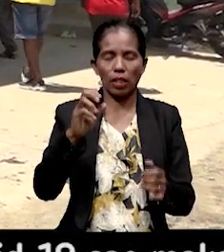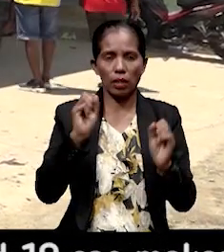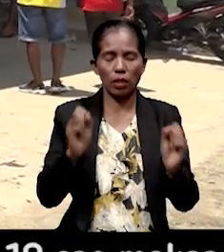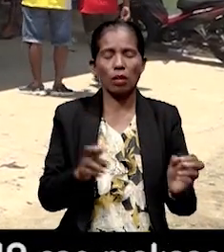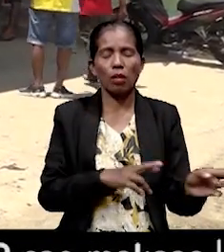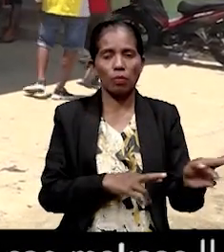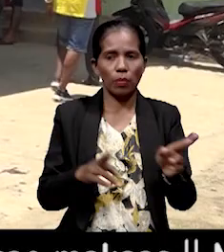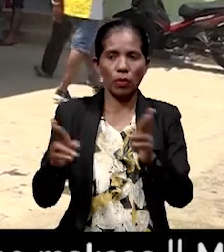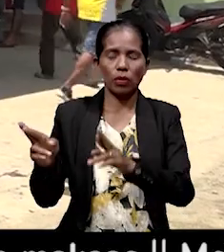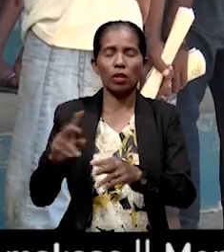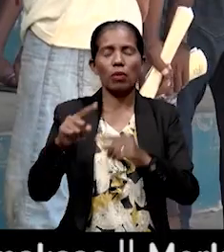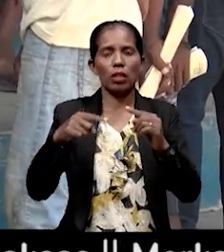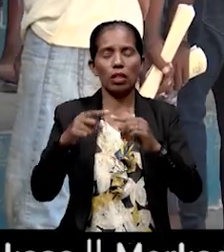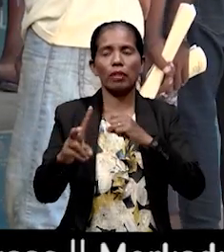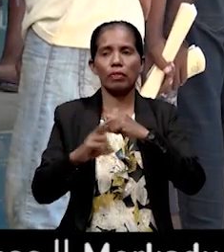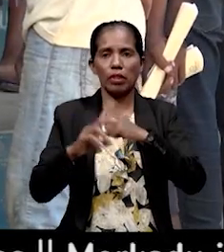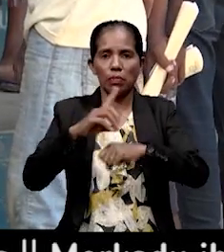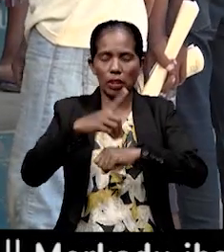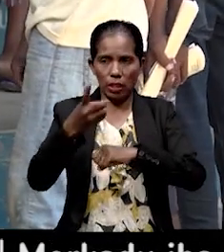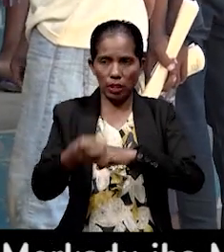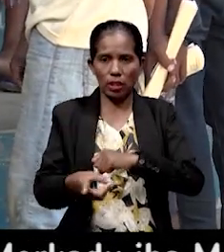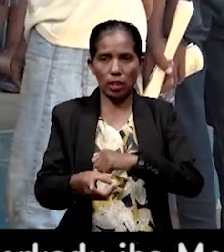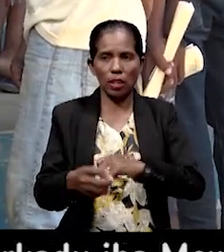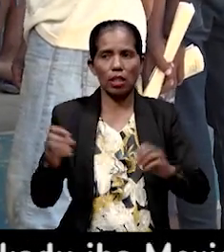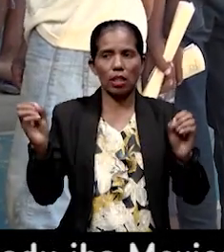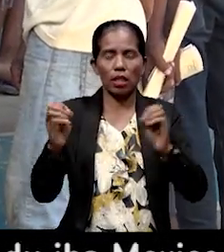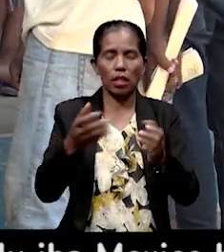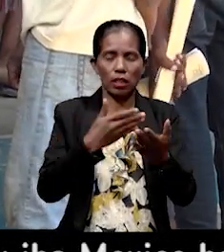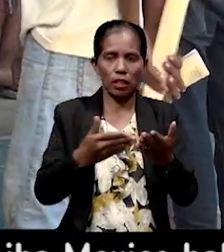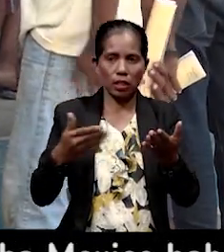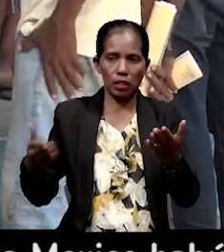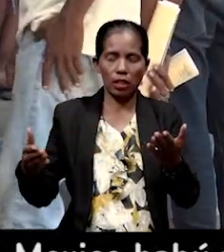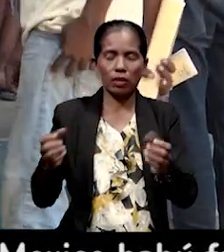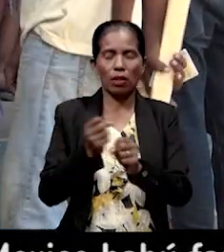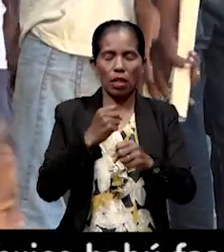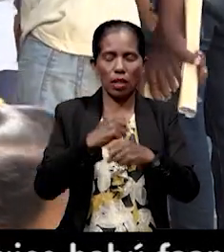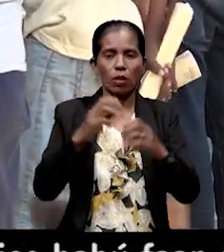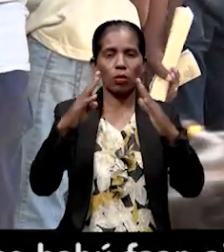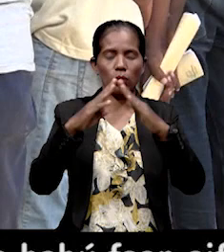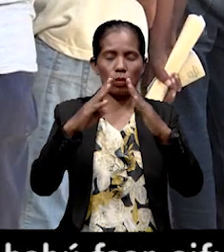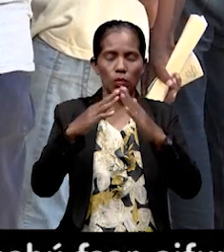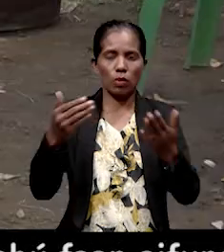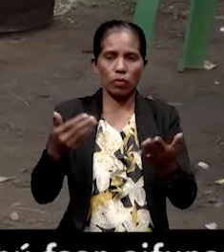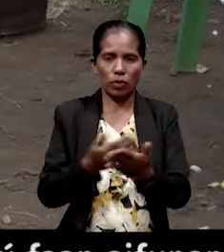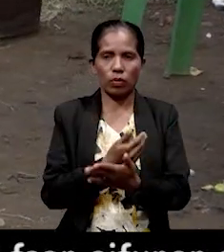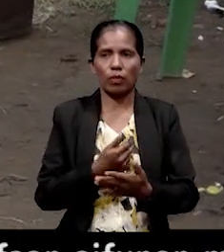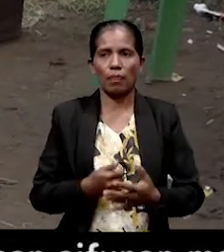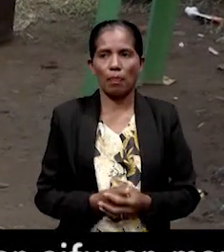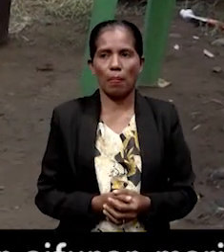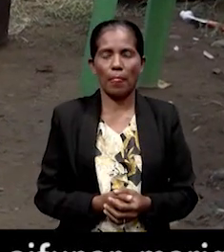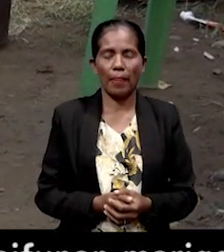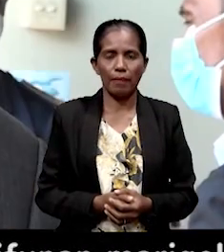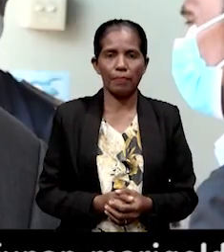pronto apoia bem hira vítima inundação hirakne, la ia material a to construir uma fon. Cos ne temporária.